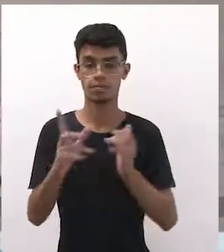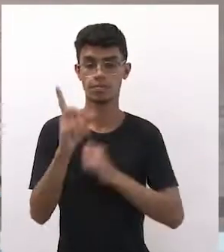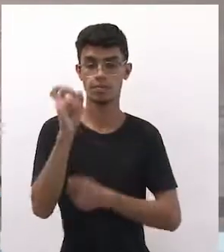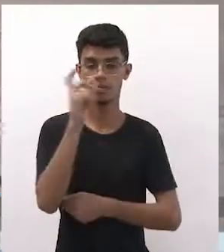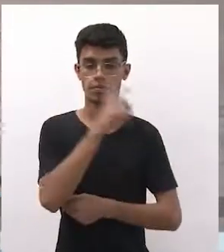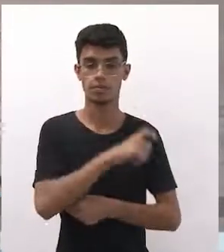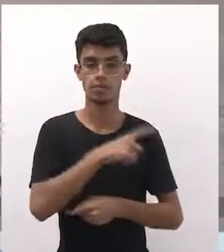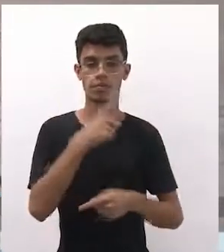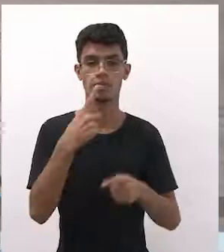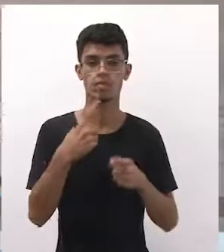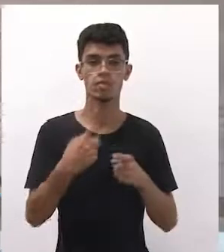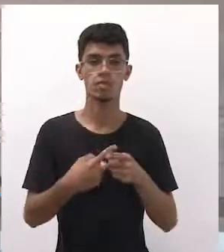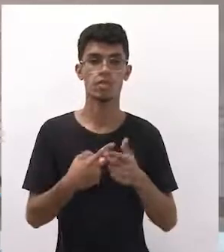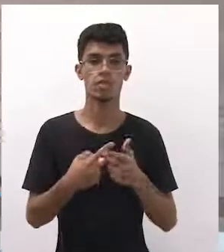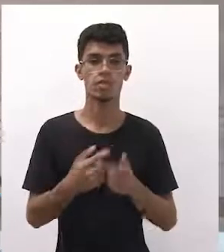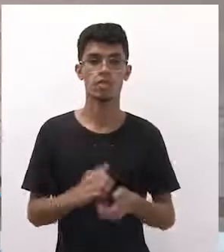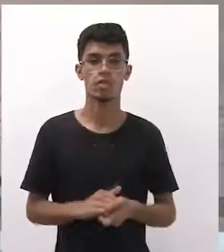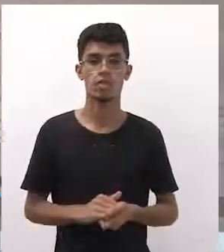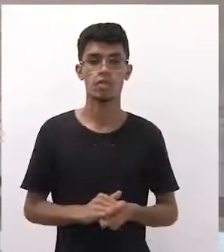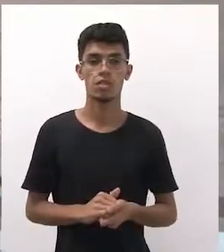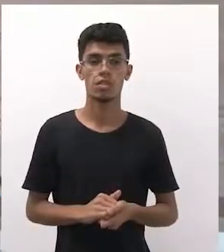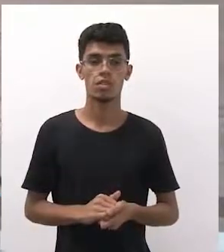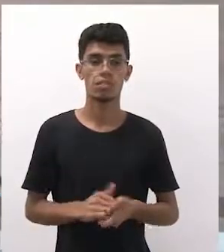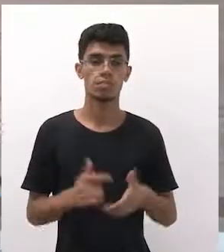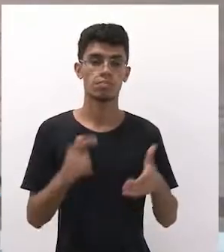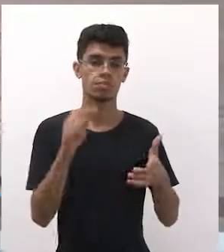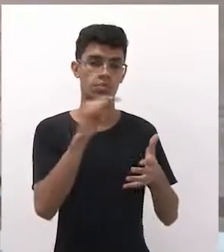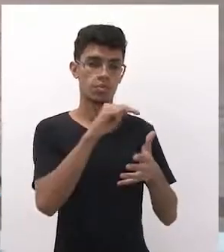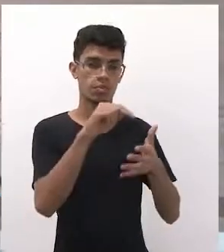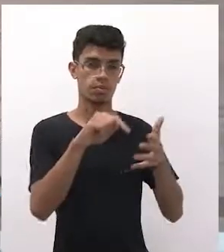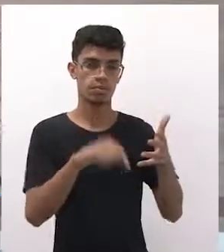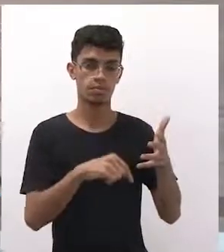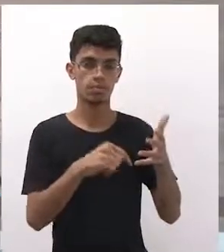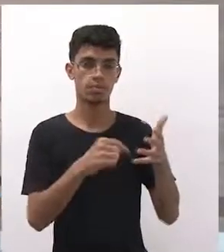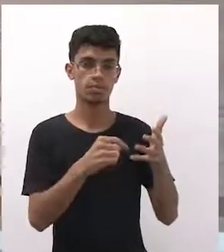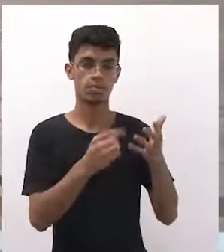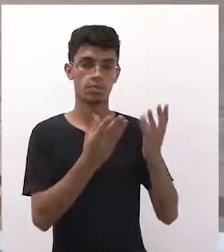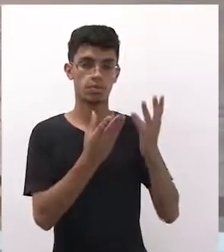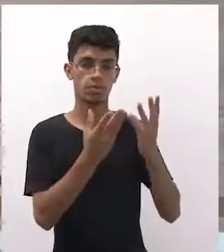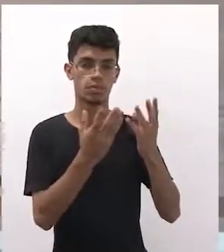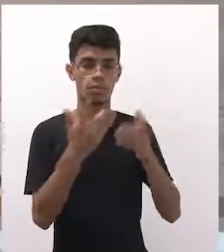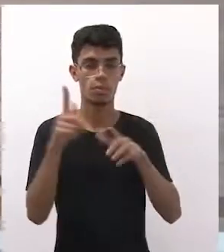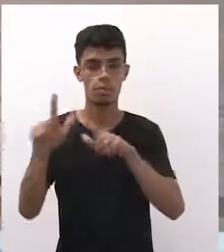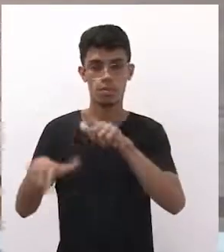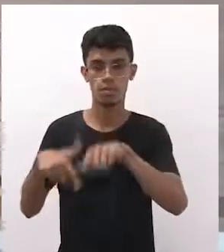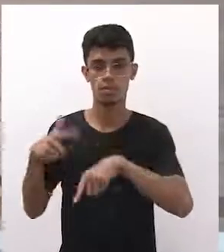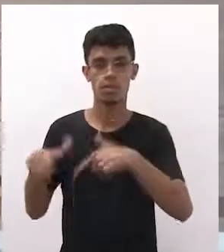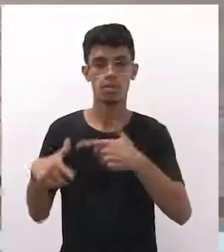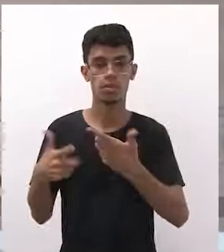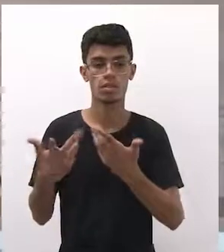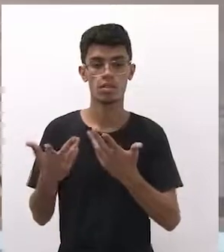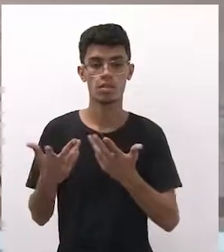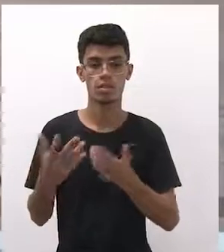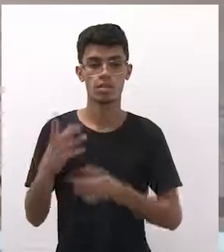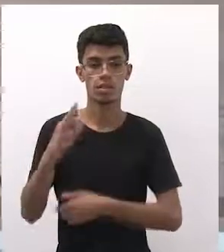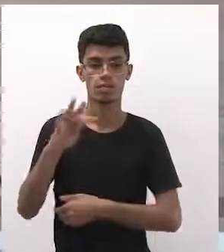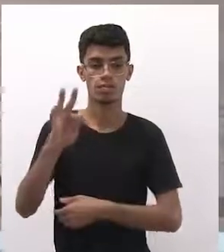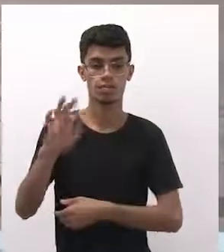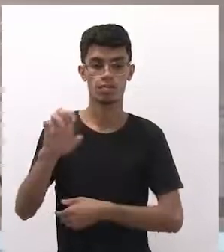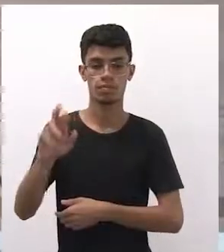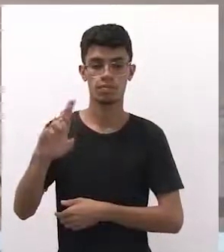difícil, porque isso é um resultado da precarização das relações de trabalho, né? Quando a gente admite essa terceirização